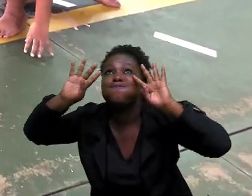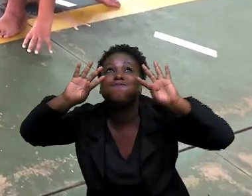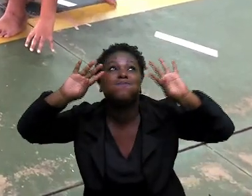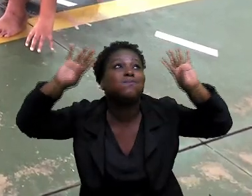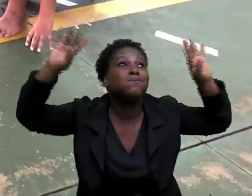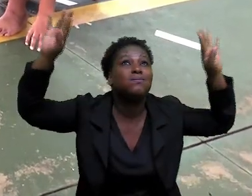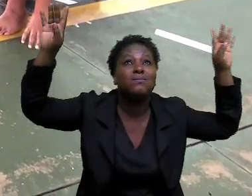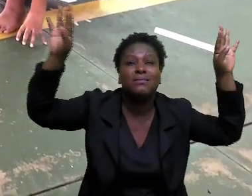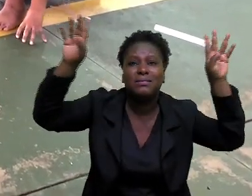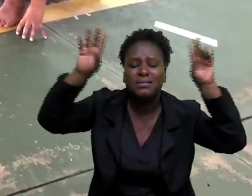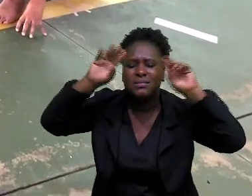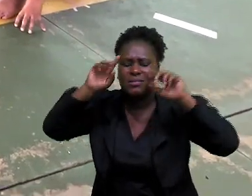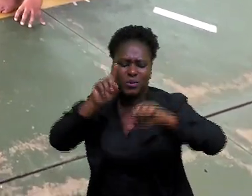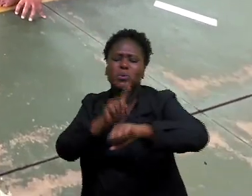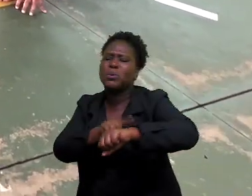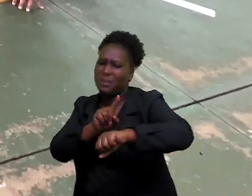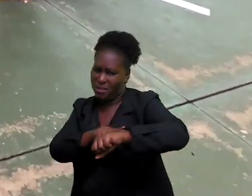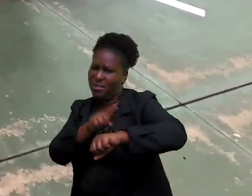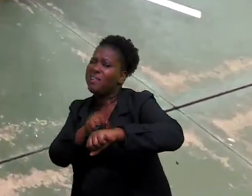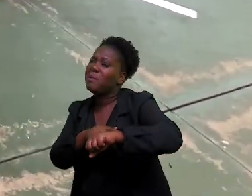tempo permitir.